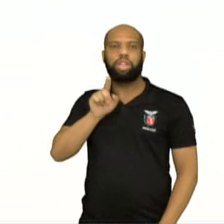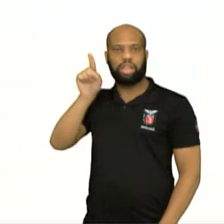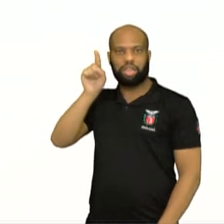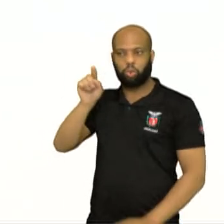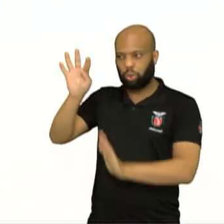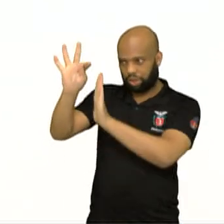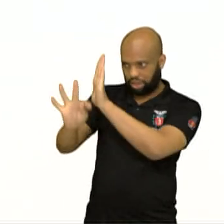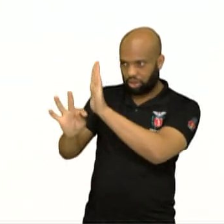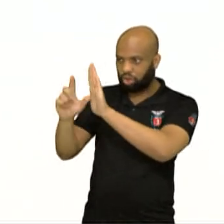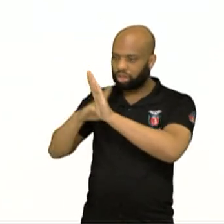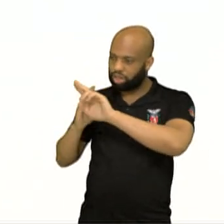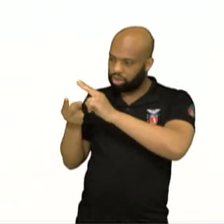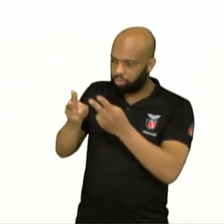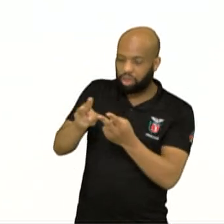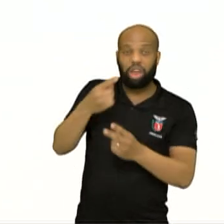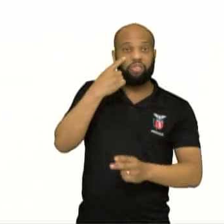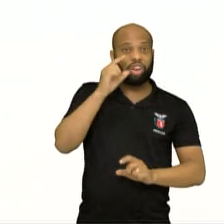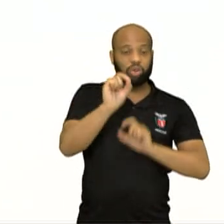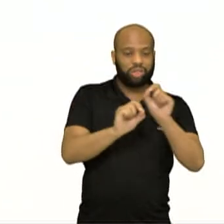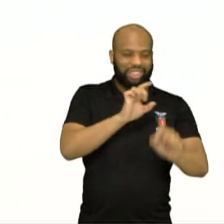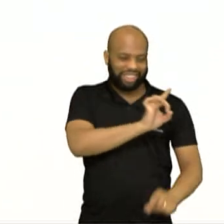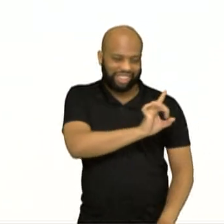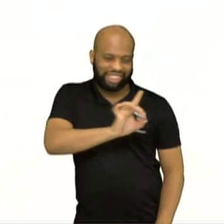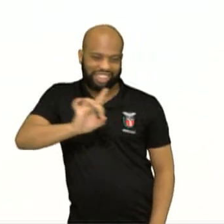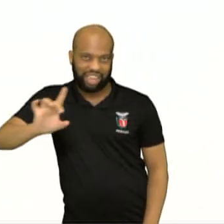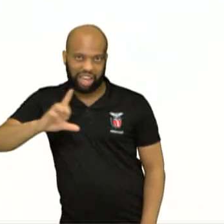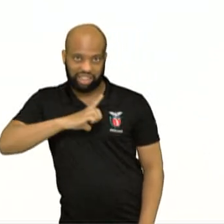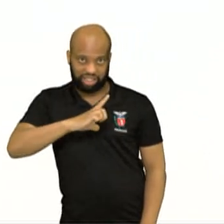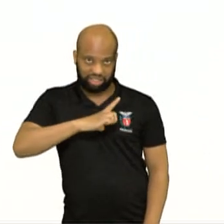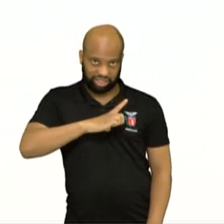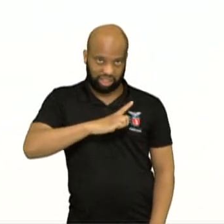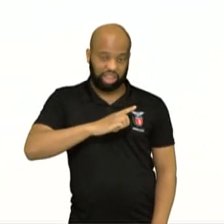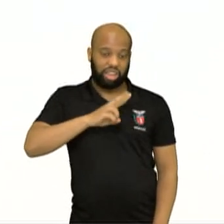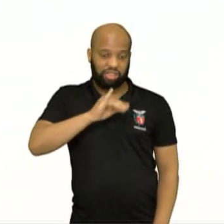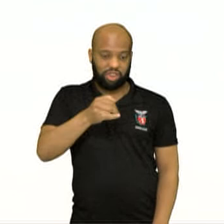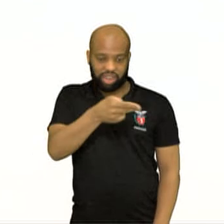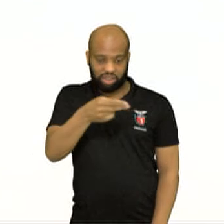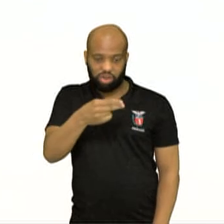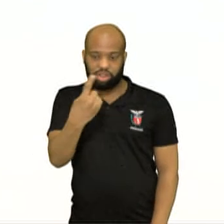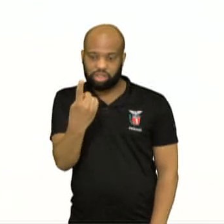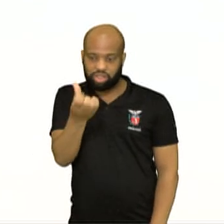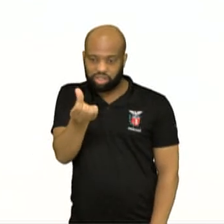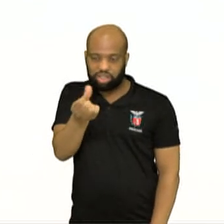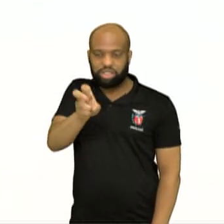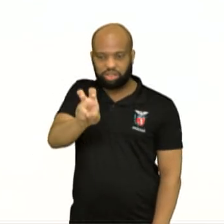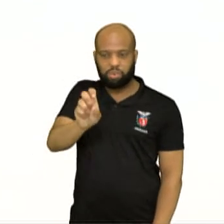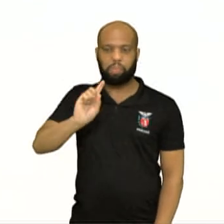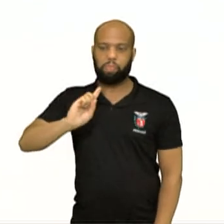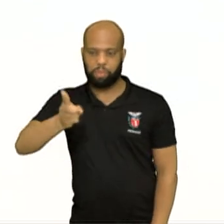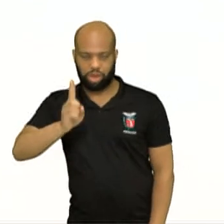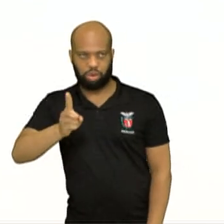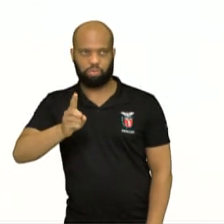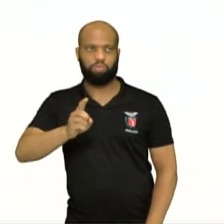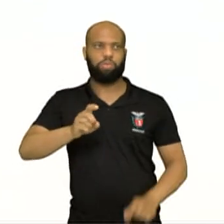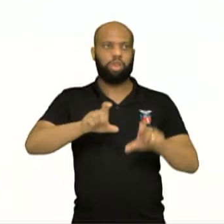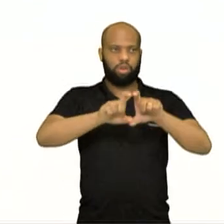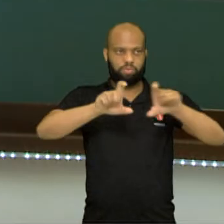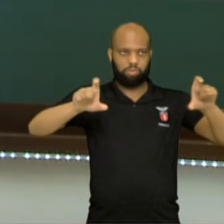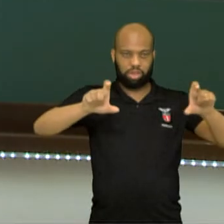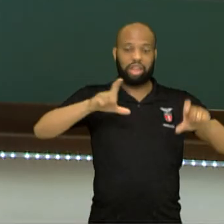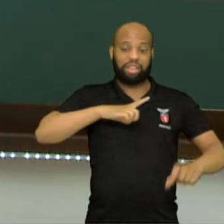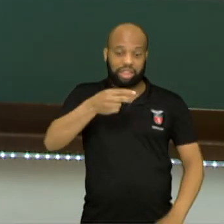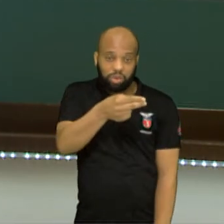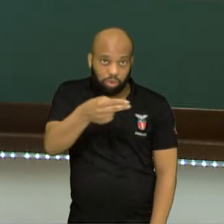devemos adicionar os valores de cada um e igualar a 165 mil, que é onde apareceu a nossa equação. Sinal